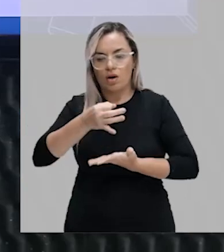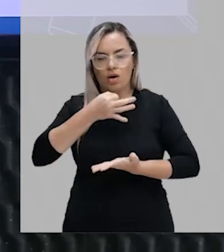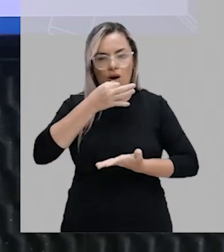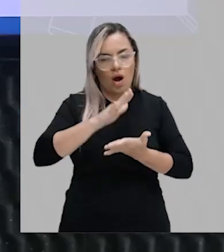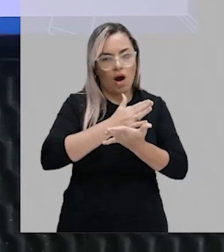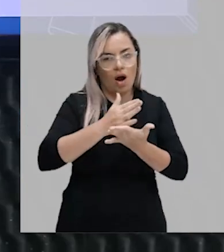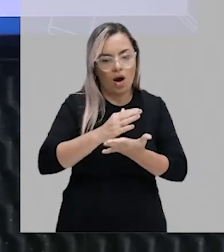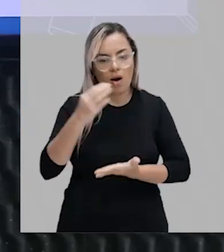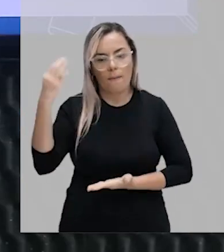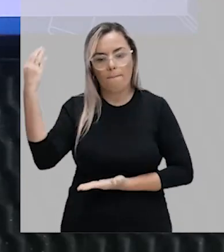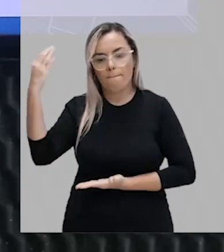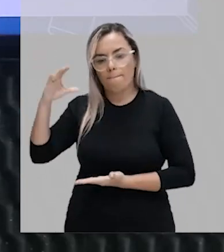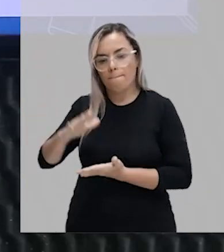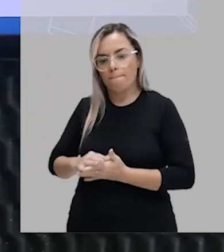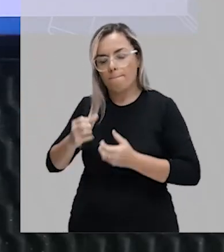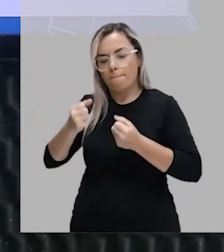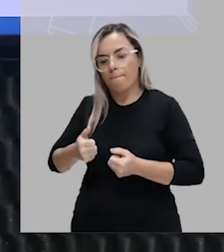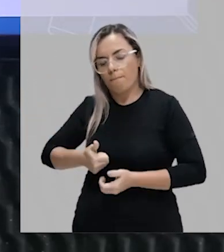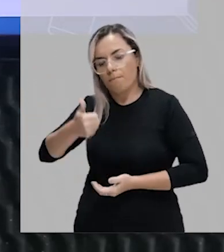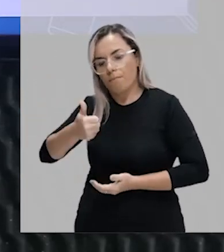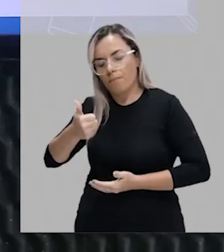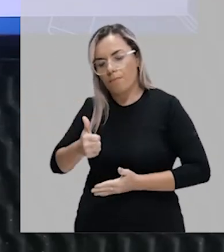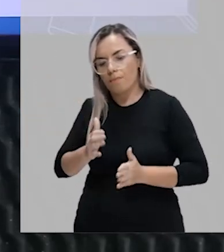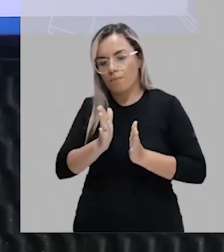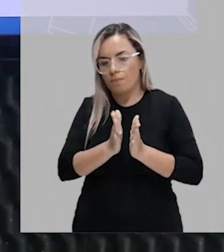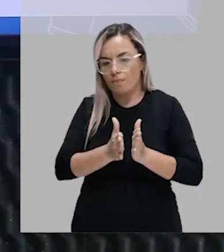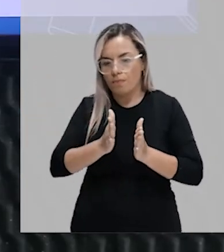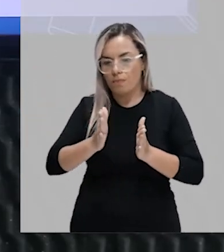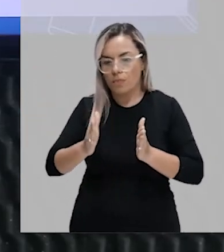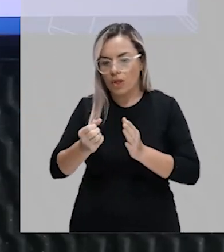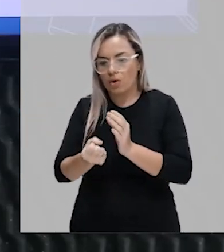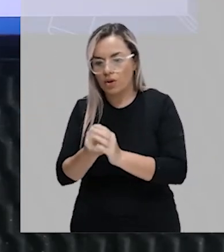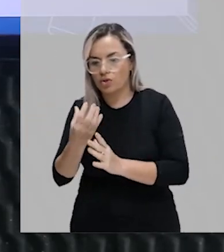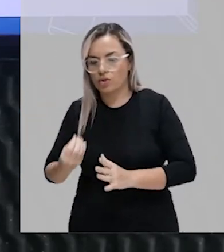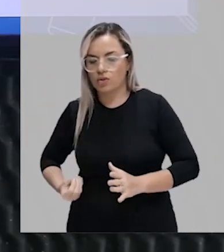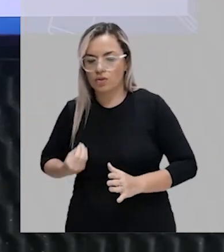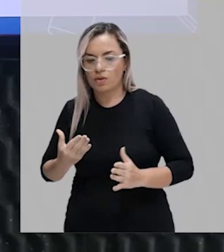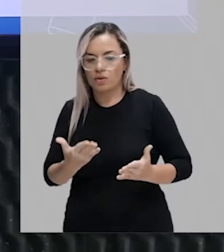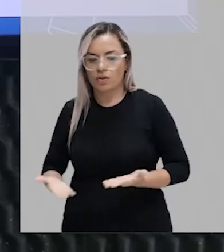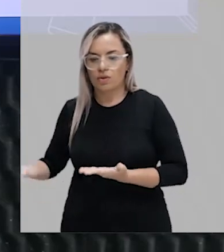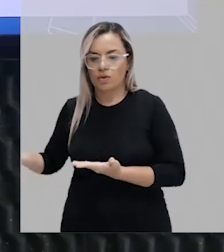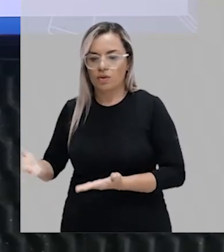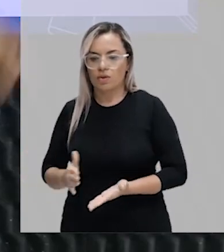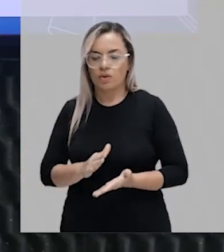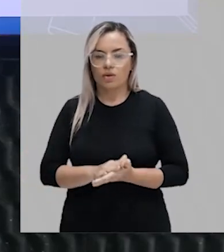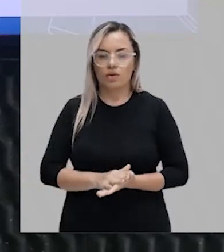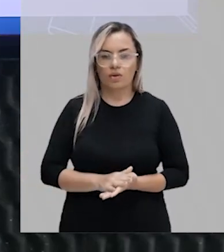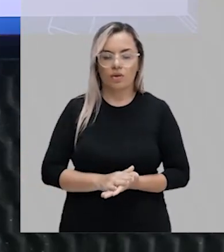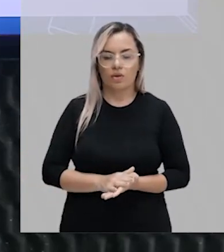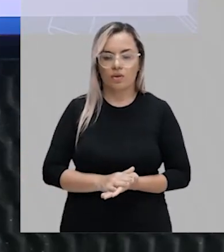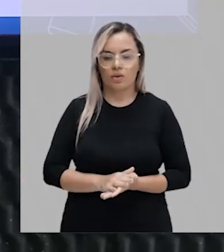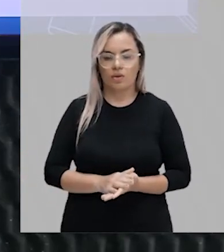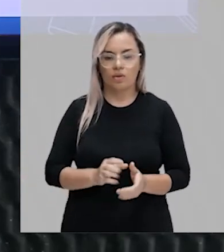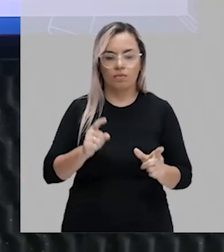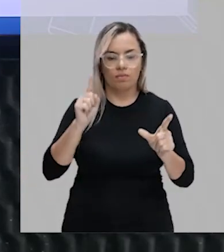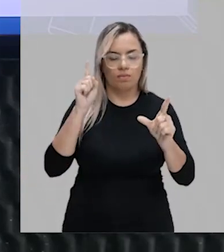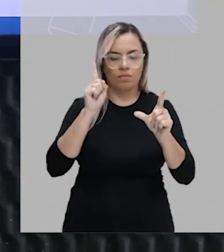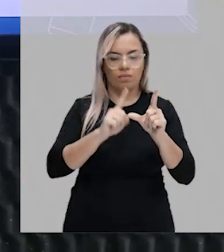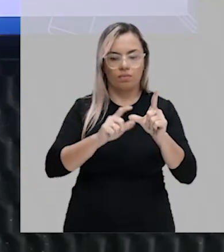alguns cientistas, pode ser um dos primeiros passos rumo à origem da vida. Esses aglomerados são chamados de quê?